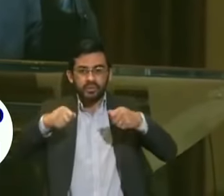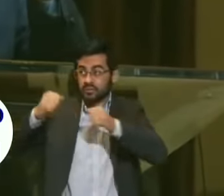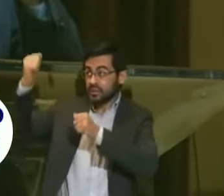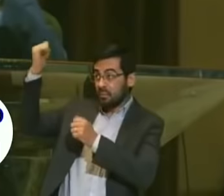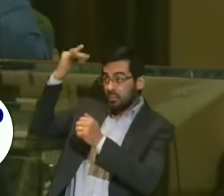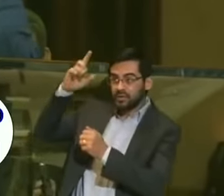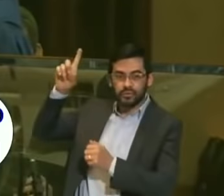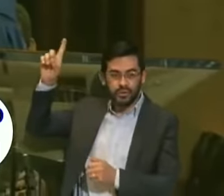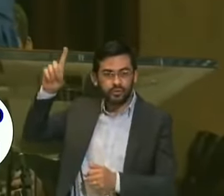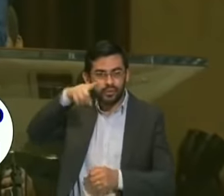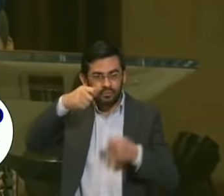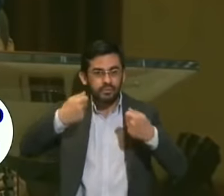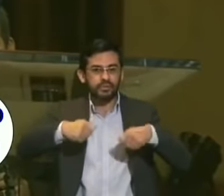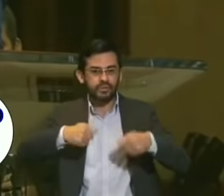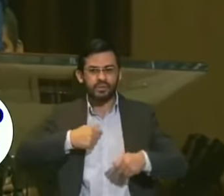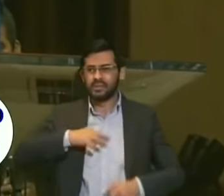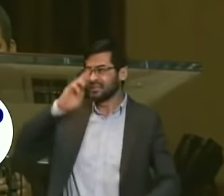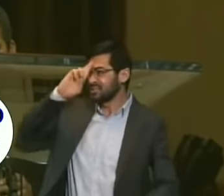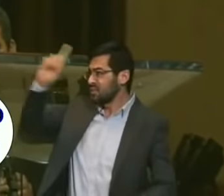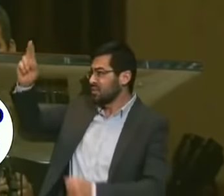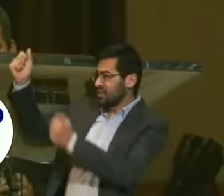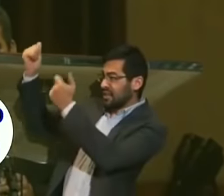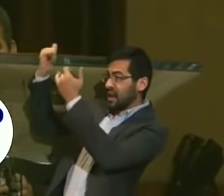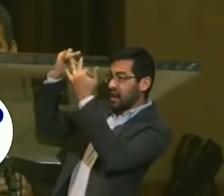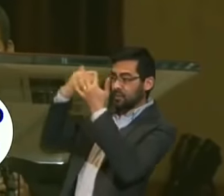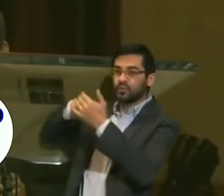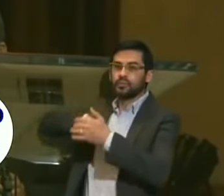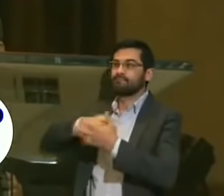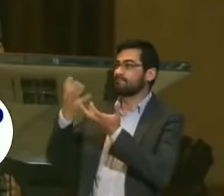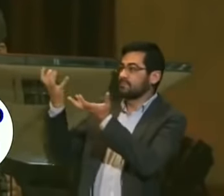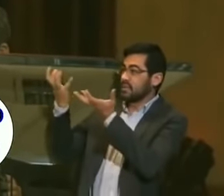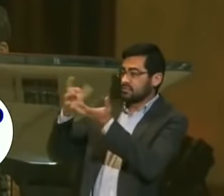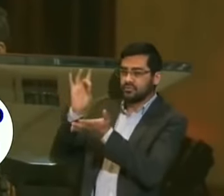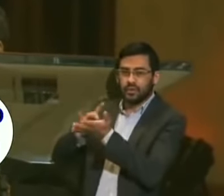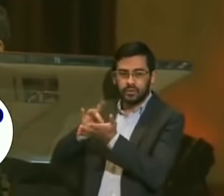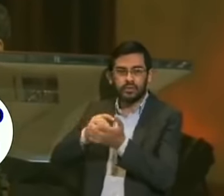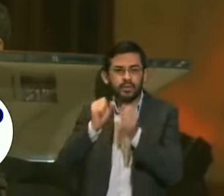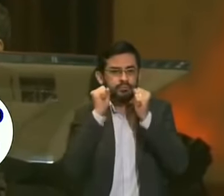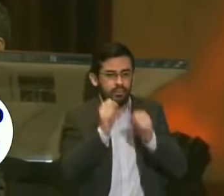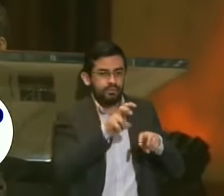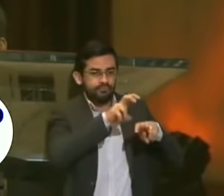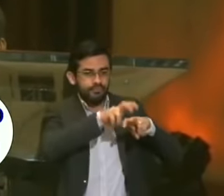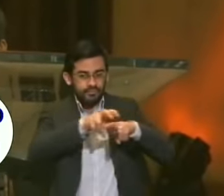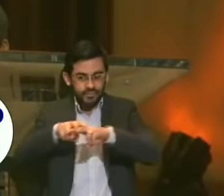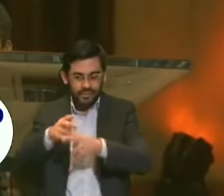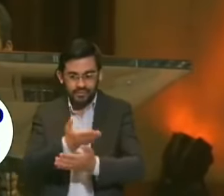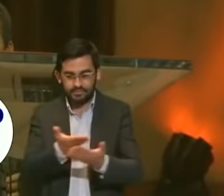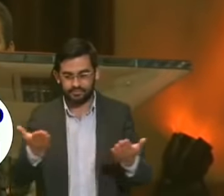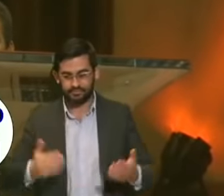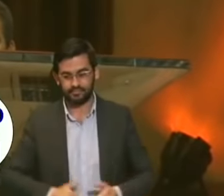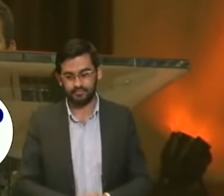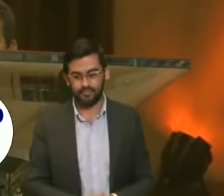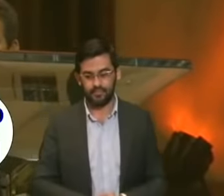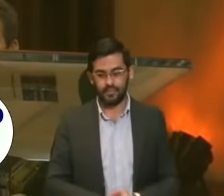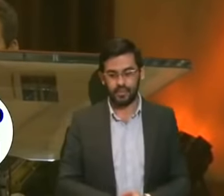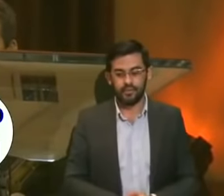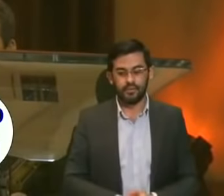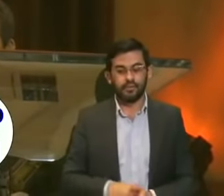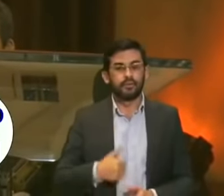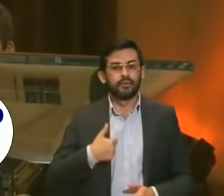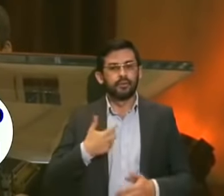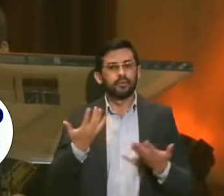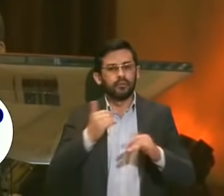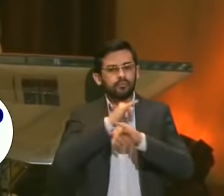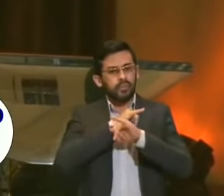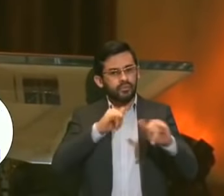dessa bênção, né? Então, ó, Senhor, derrama, né? Nós queremos. Vem, vem. Pode sentar-se, querido, tá? Deixa eu